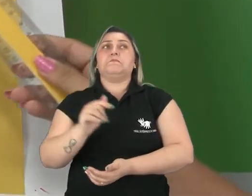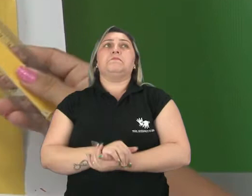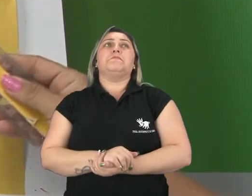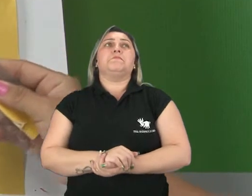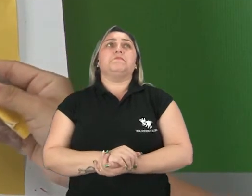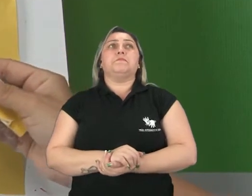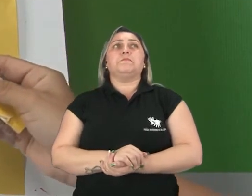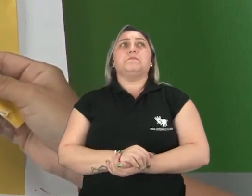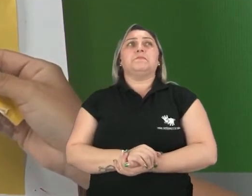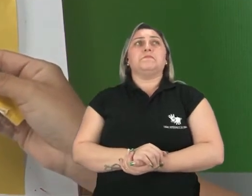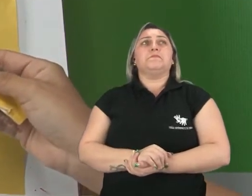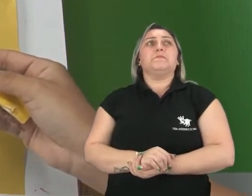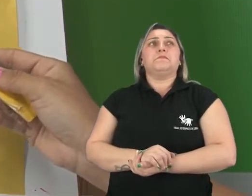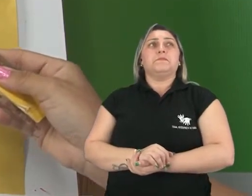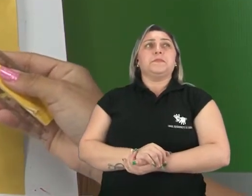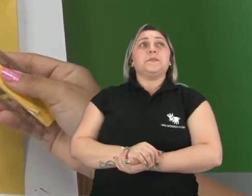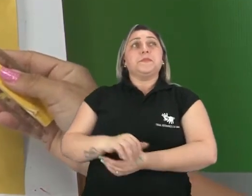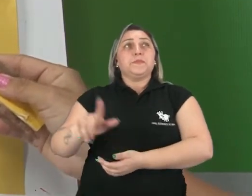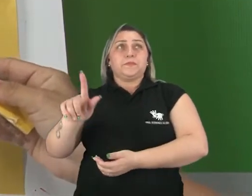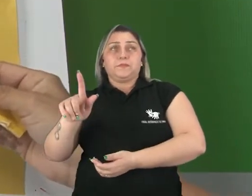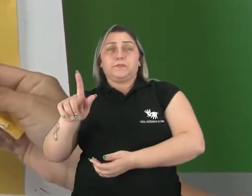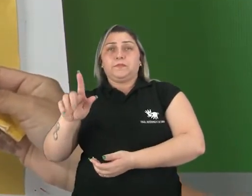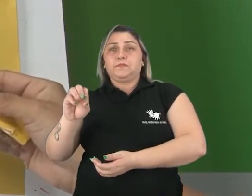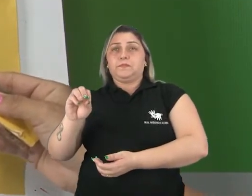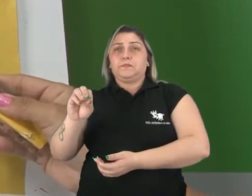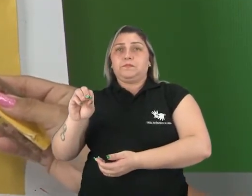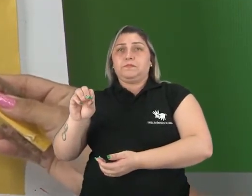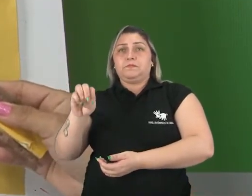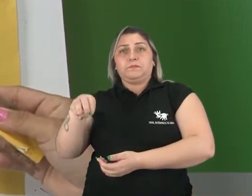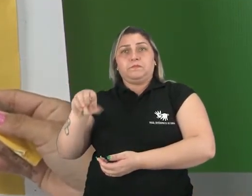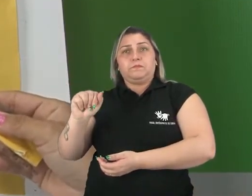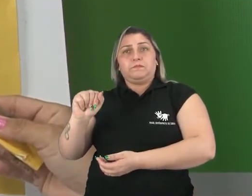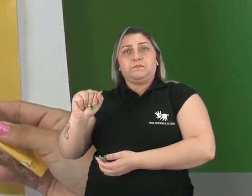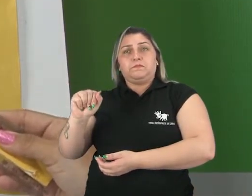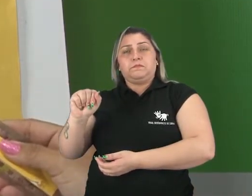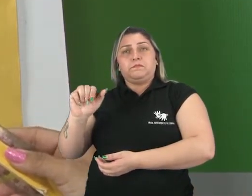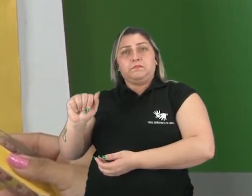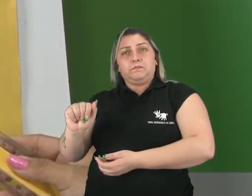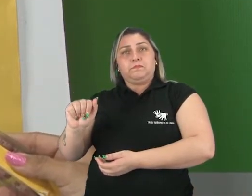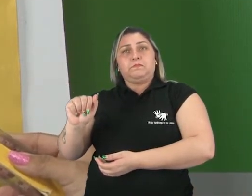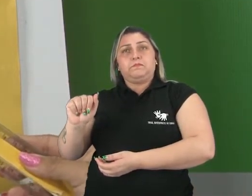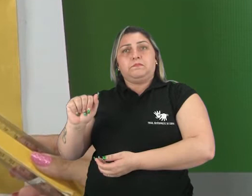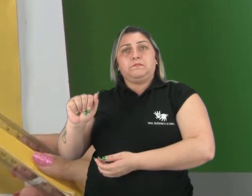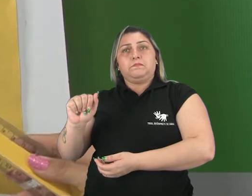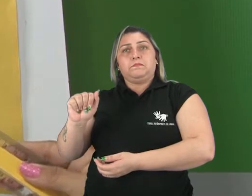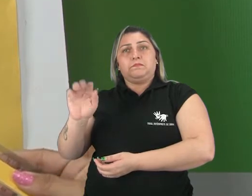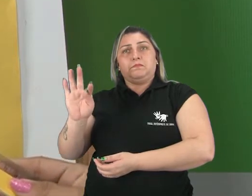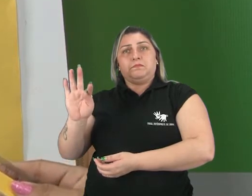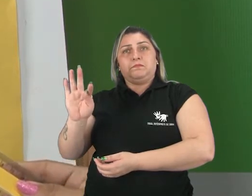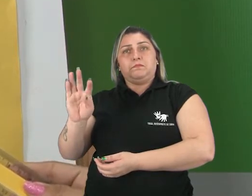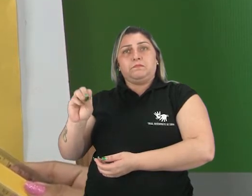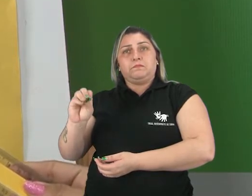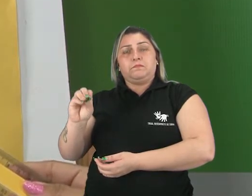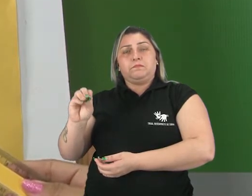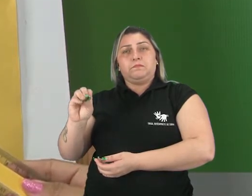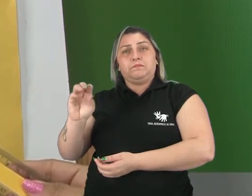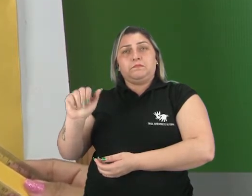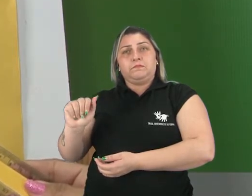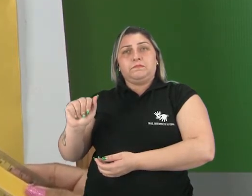temos Vamos aqui para go go ma a tu